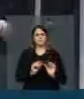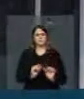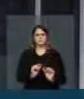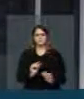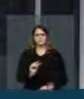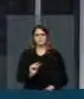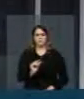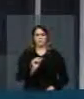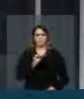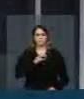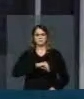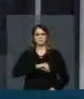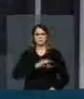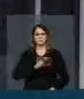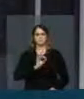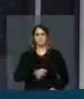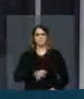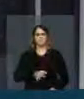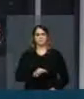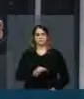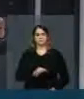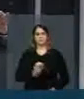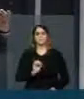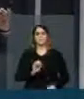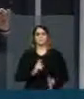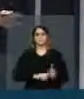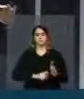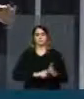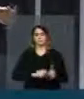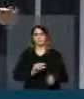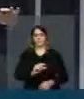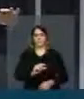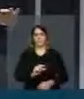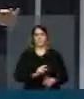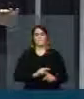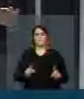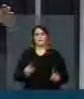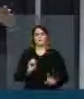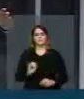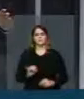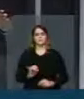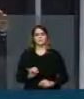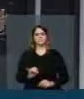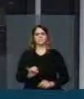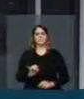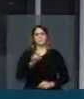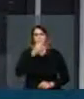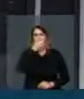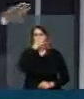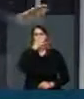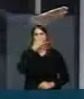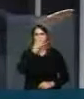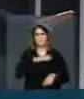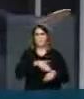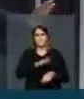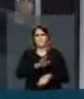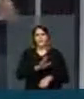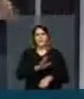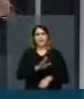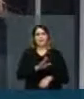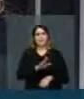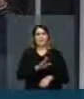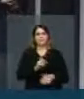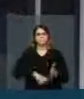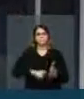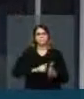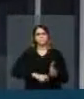Conclui, presidente. Nelson Marquezão. Se ele contribuiu pouco, ele vai ter o mínimo que é salário mínimo, que é